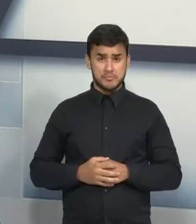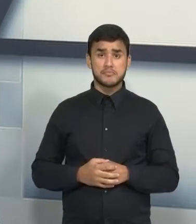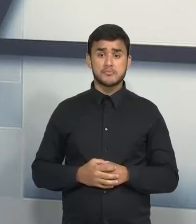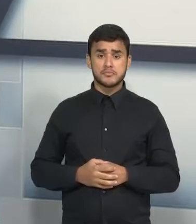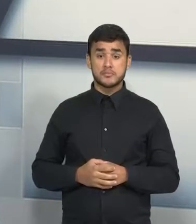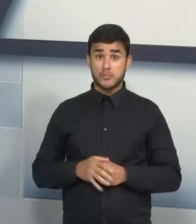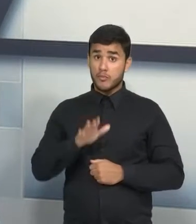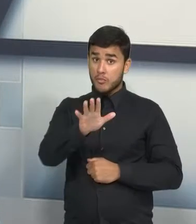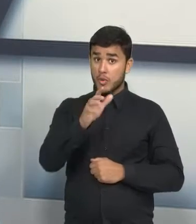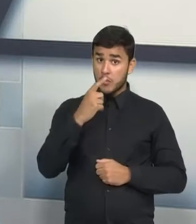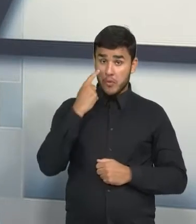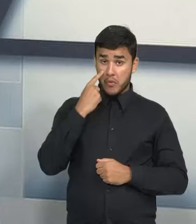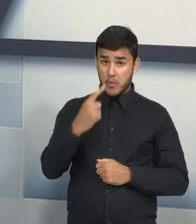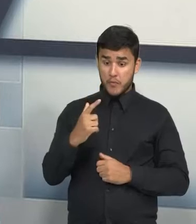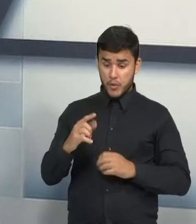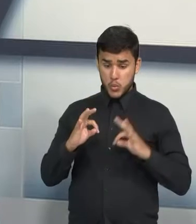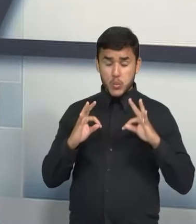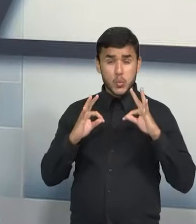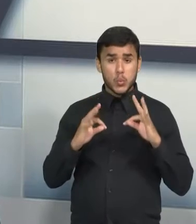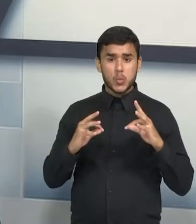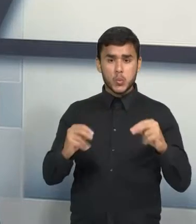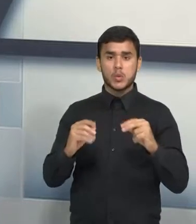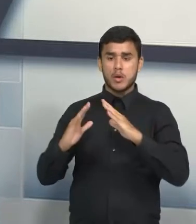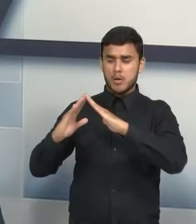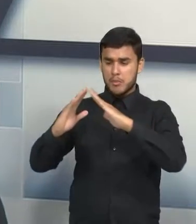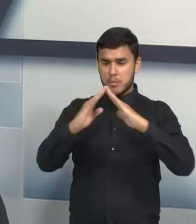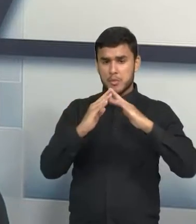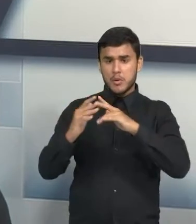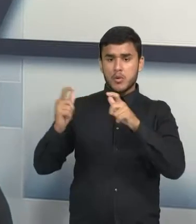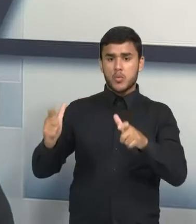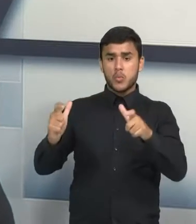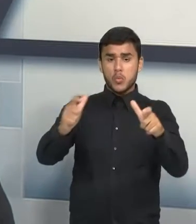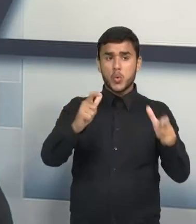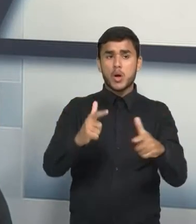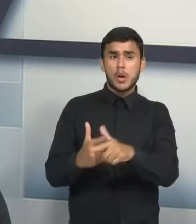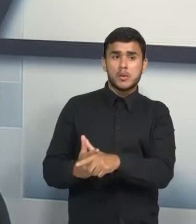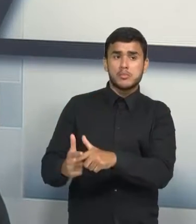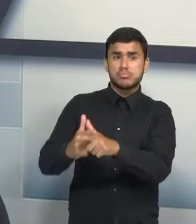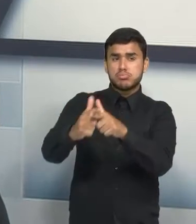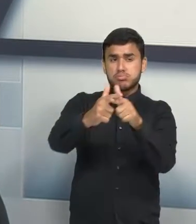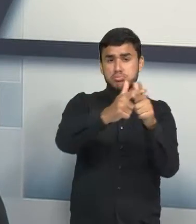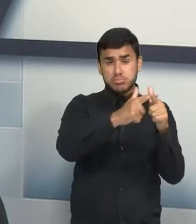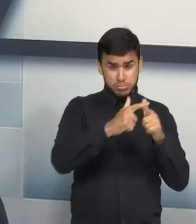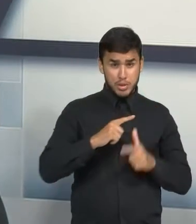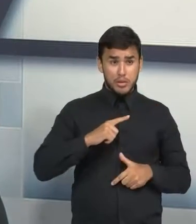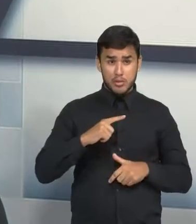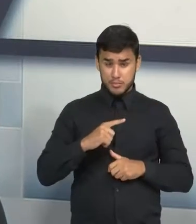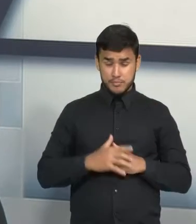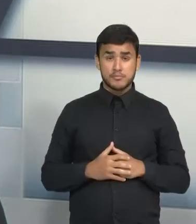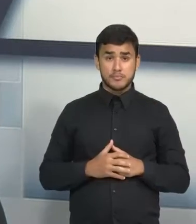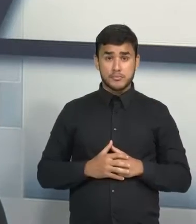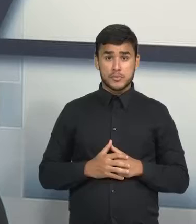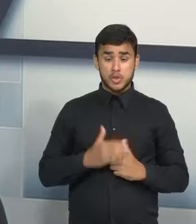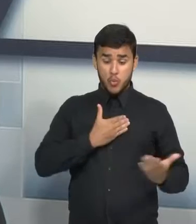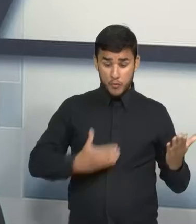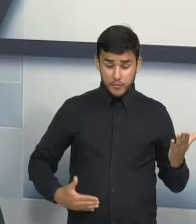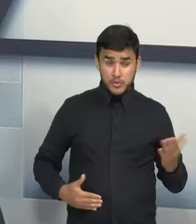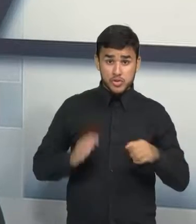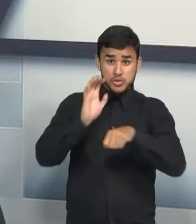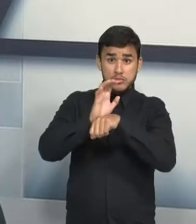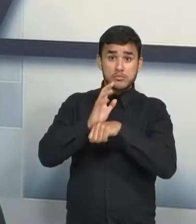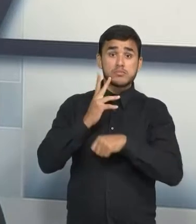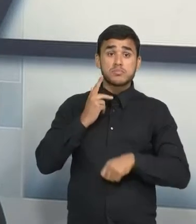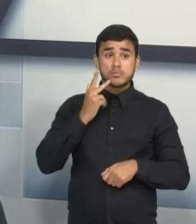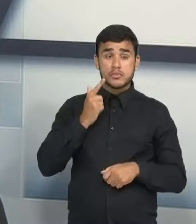em cada bairro, em cada esquina, em cada lugar, o caos. Por quê? Porque o governo do Estado do Ceará e nenhum governo